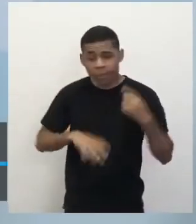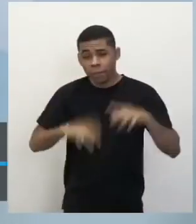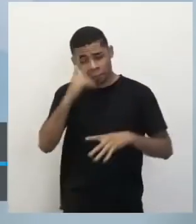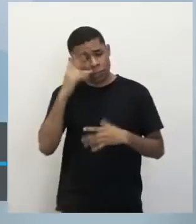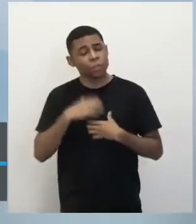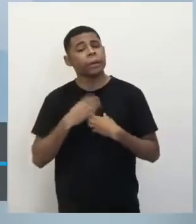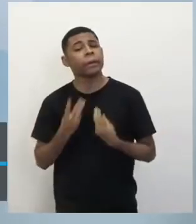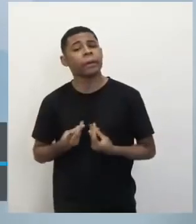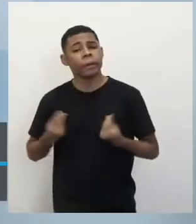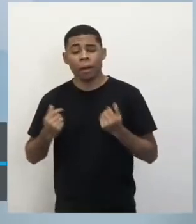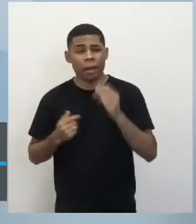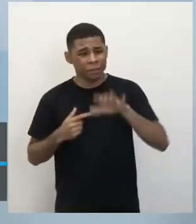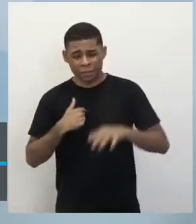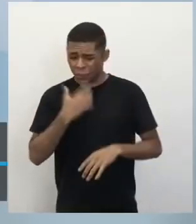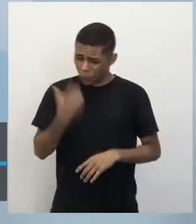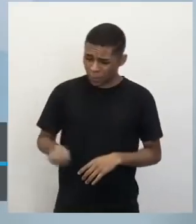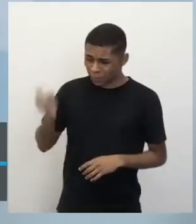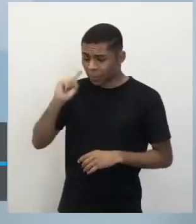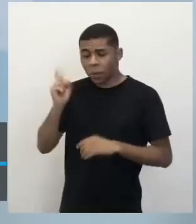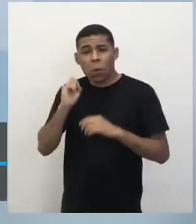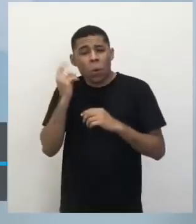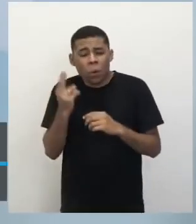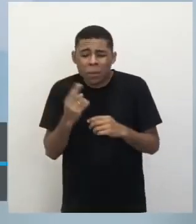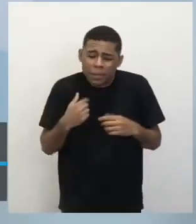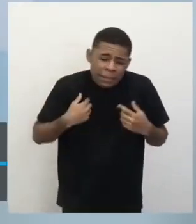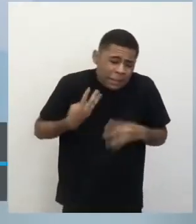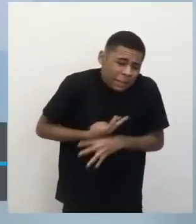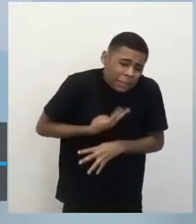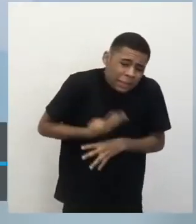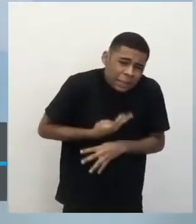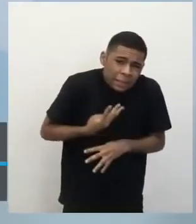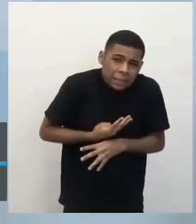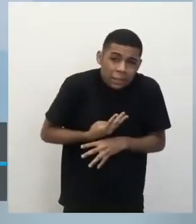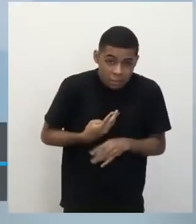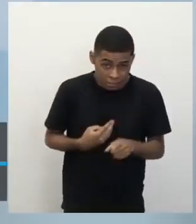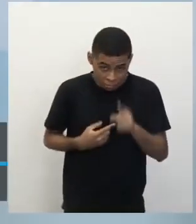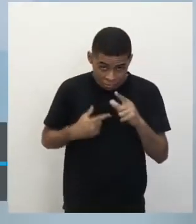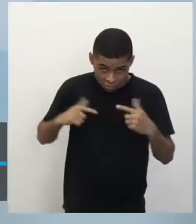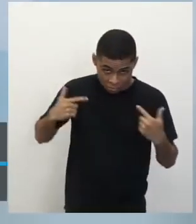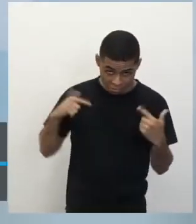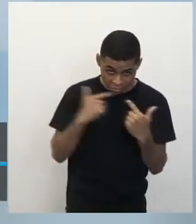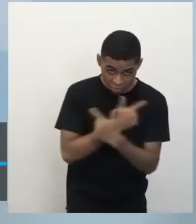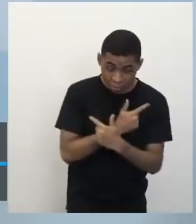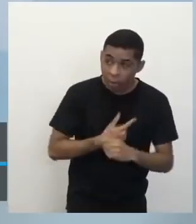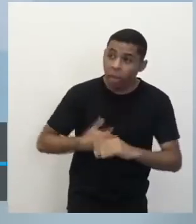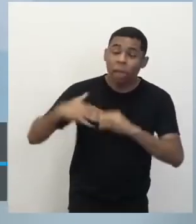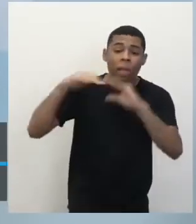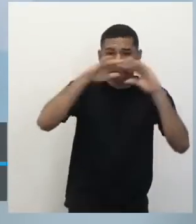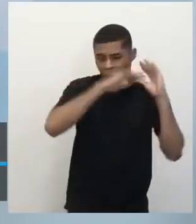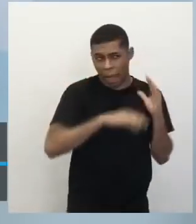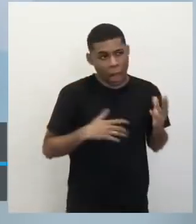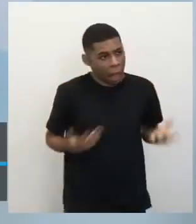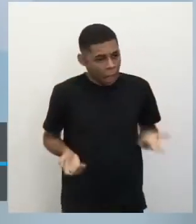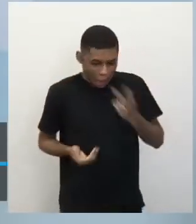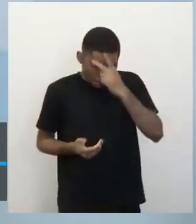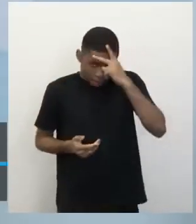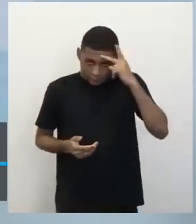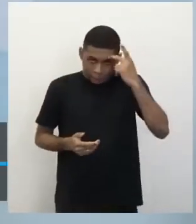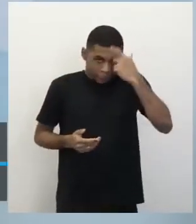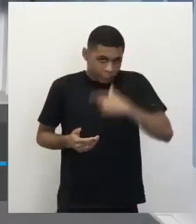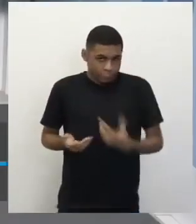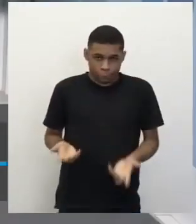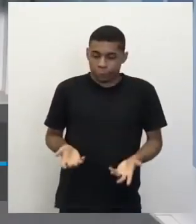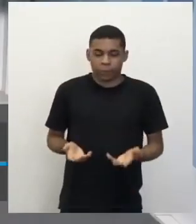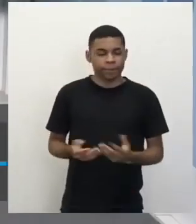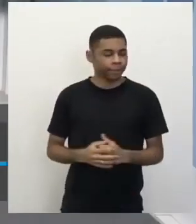que não aceitou essa situação ainda. Então, essa questão de ficar rindo, compartilhando, mas a pessoa que utiliza também. E muitas